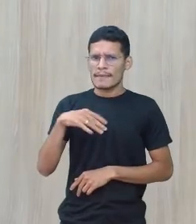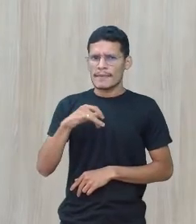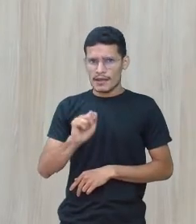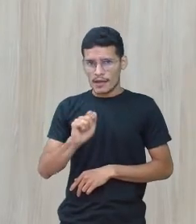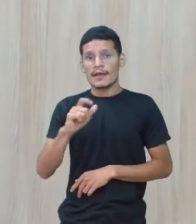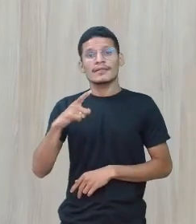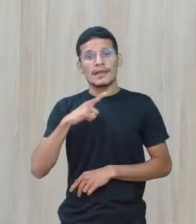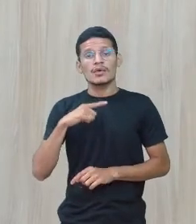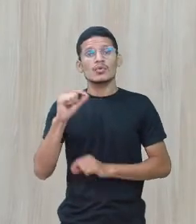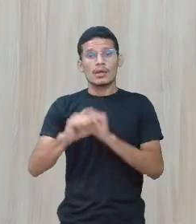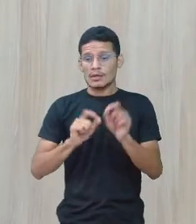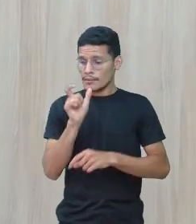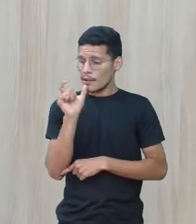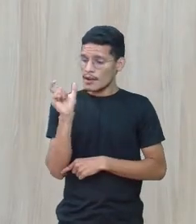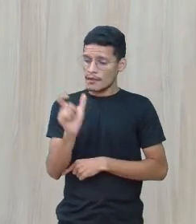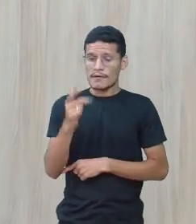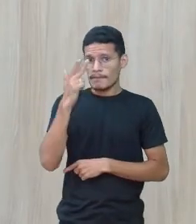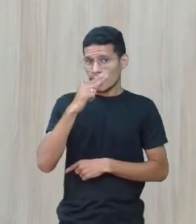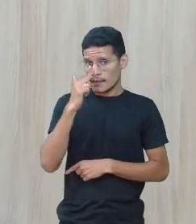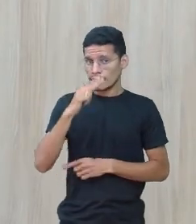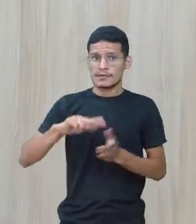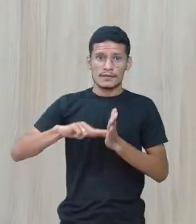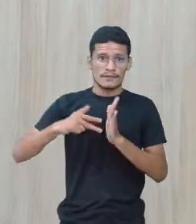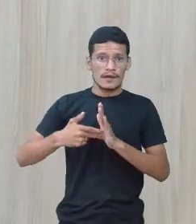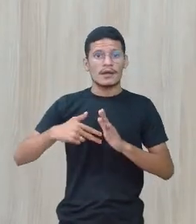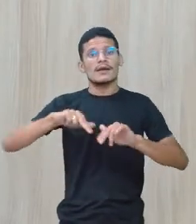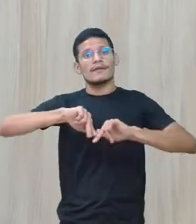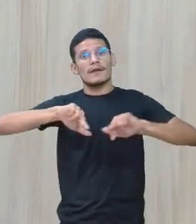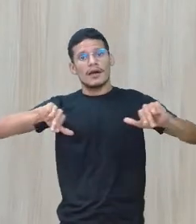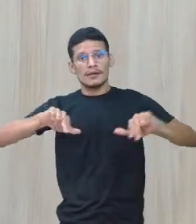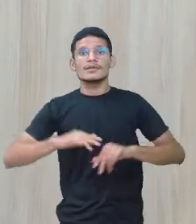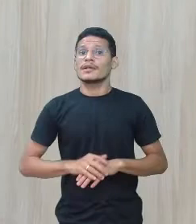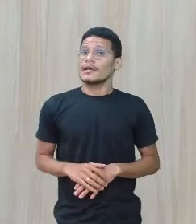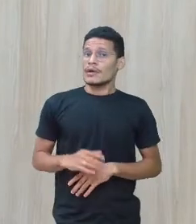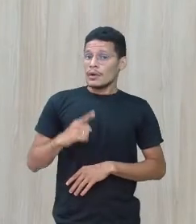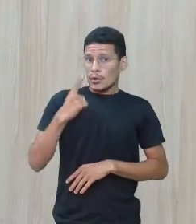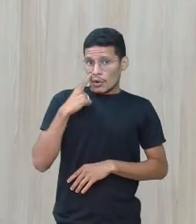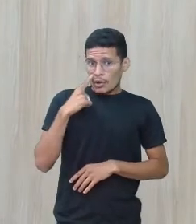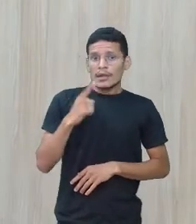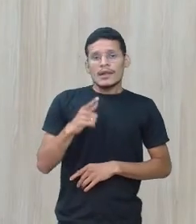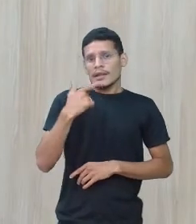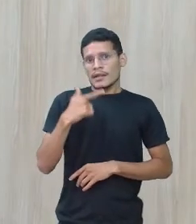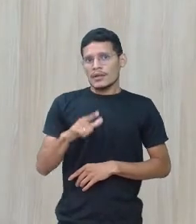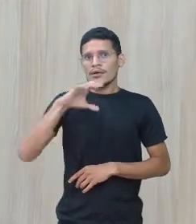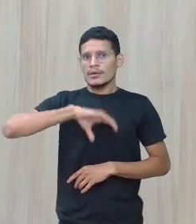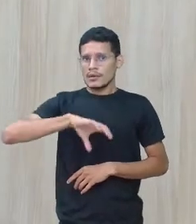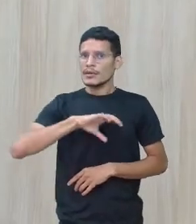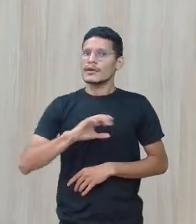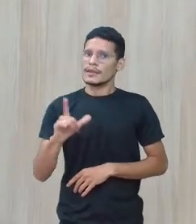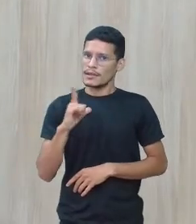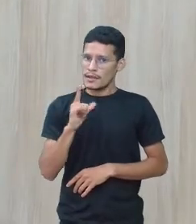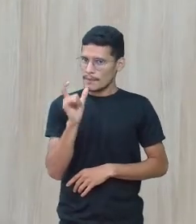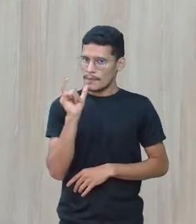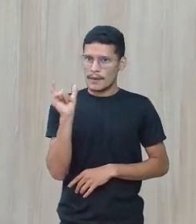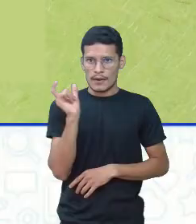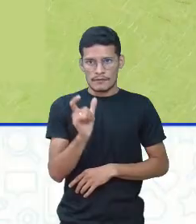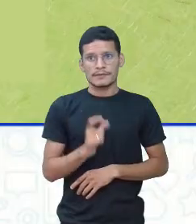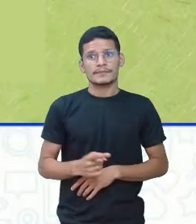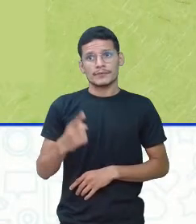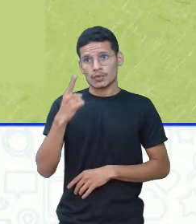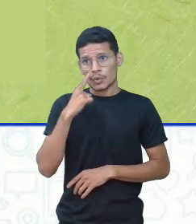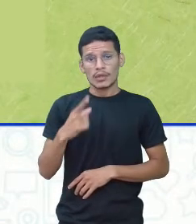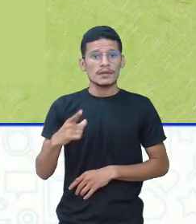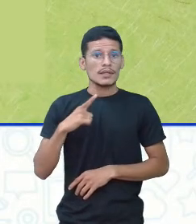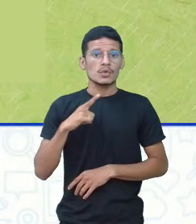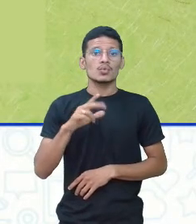tem uma mesma palavra que pode ter vários sentidos. E a língua portuguesa é cheia dessas palavrinhas, né? Então, vamos ver. Ó, há dois